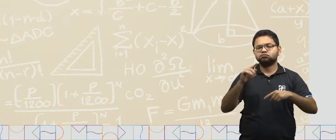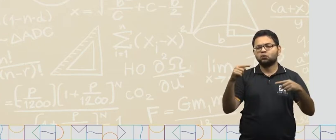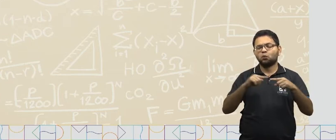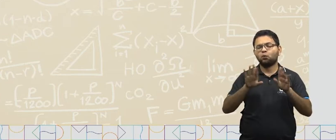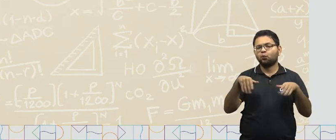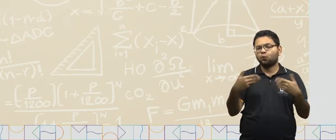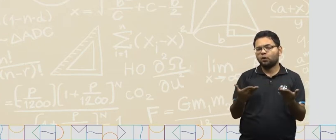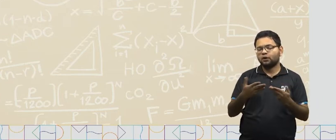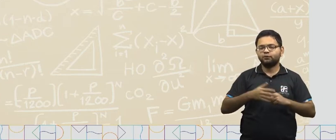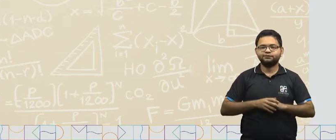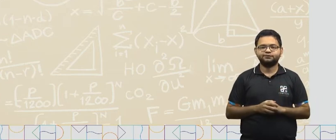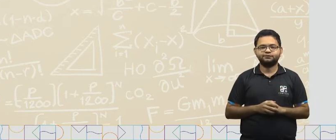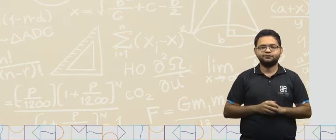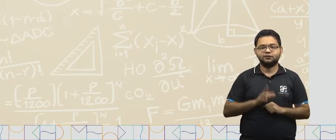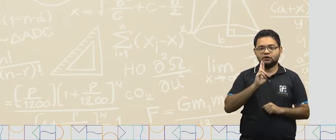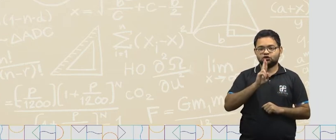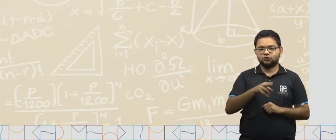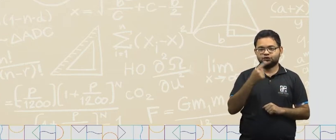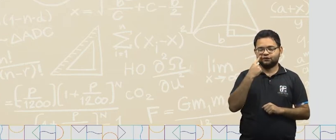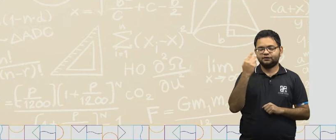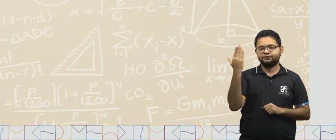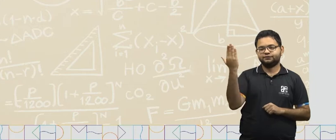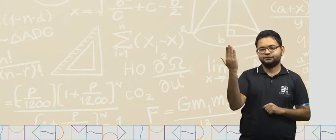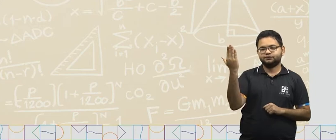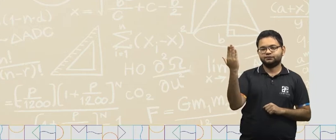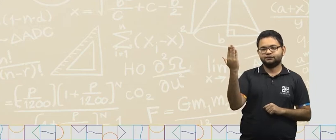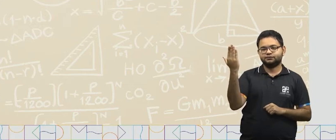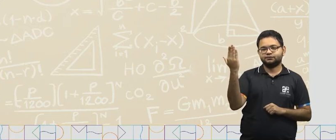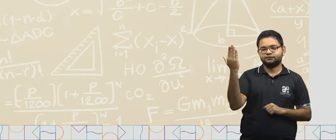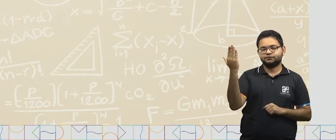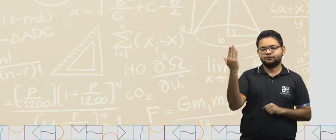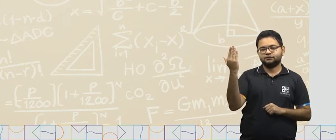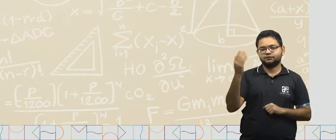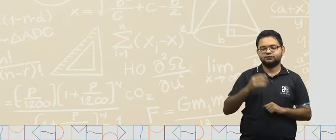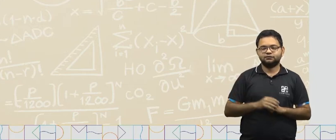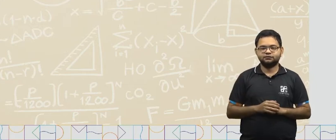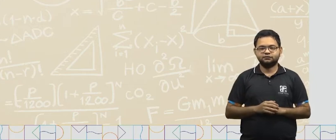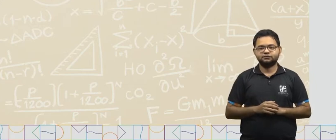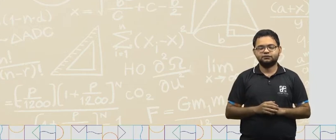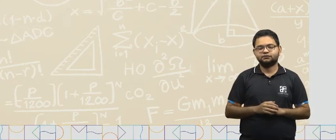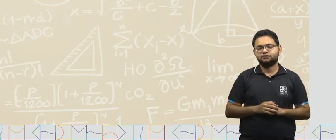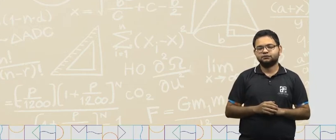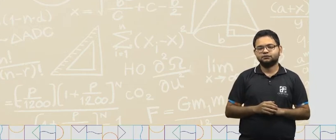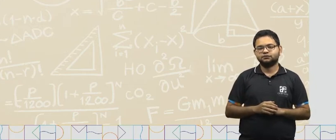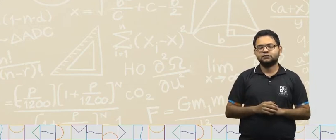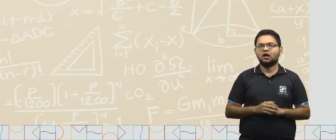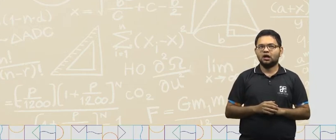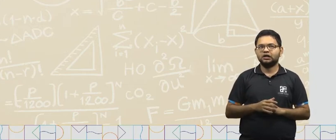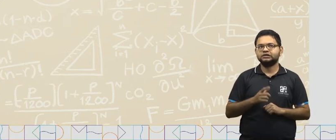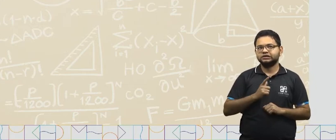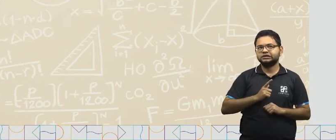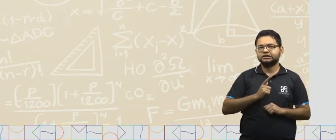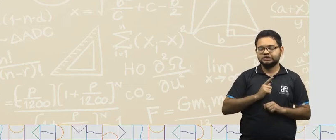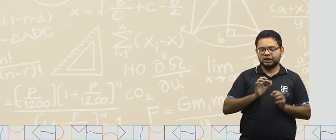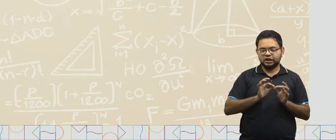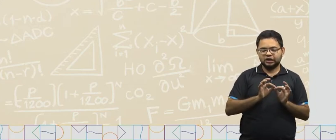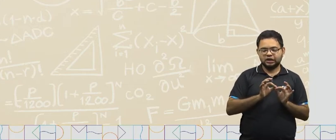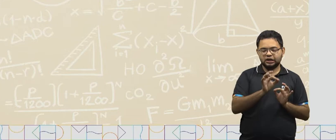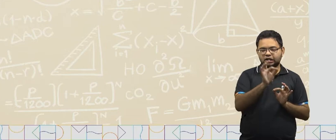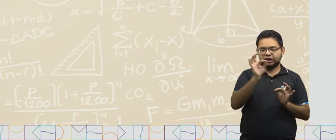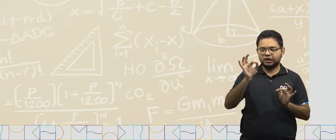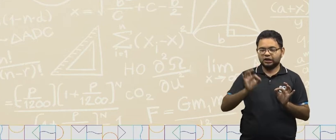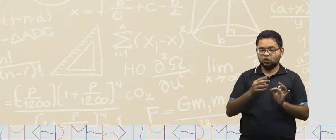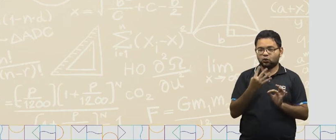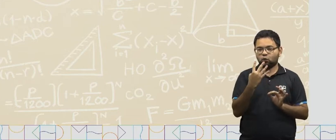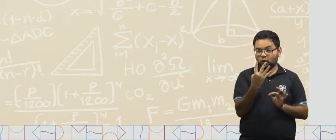espacial é essa? A resposta é prisma quadrangular. Bom, se ele tem 4